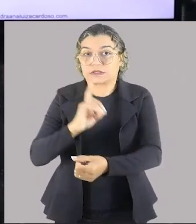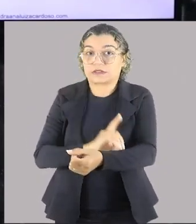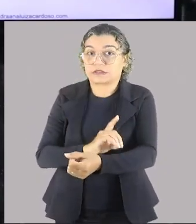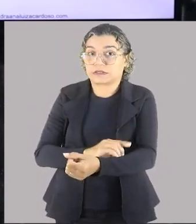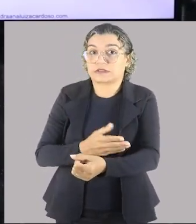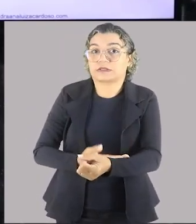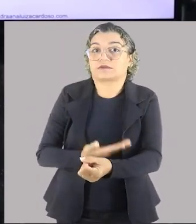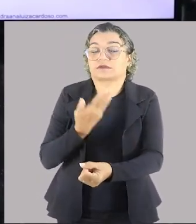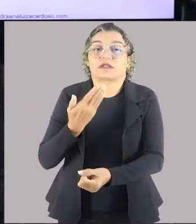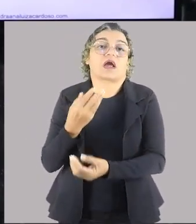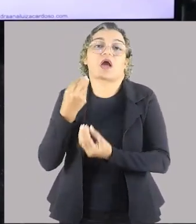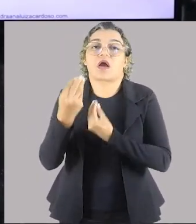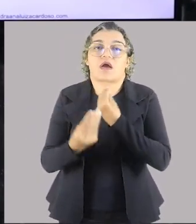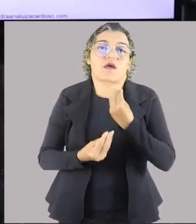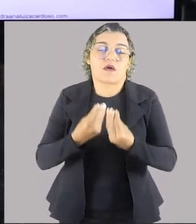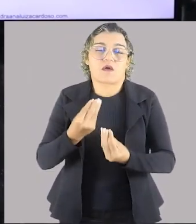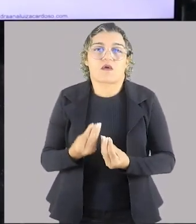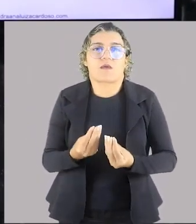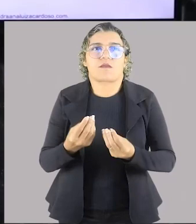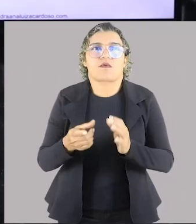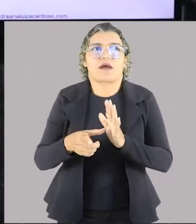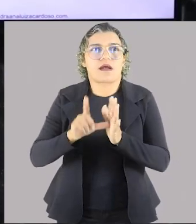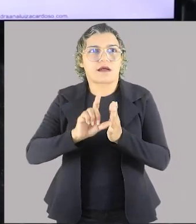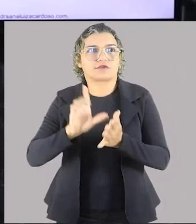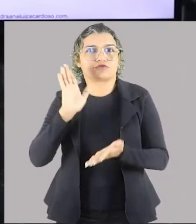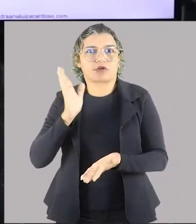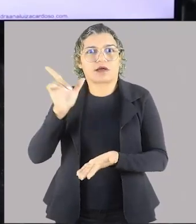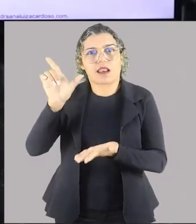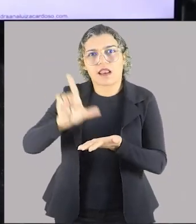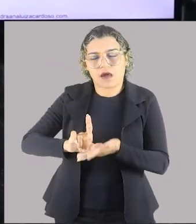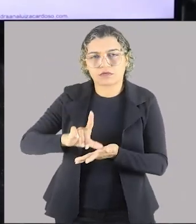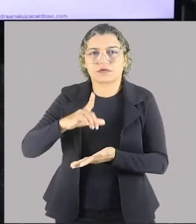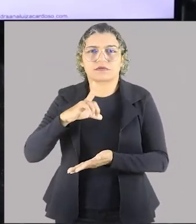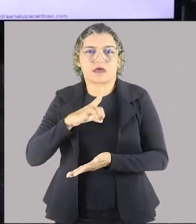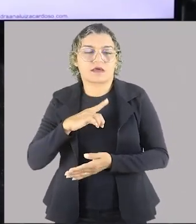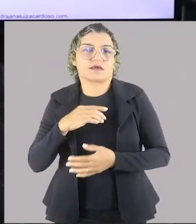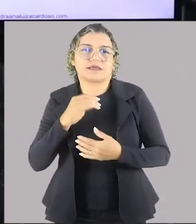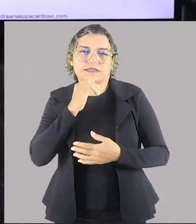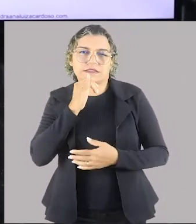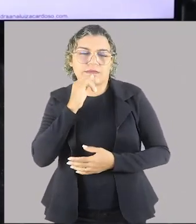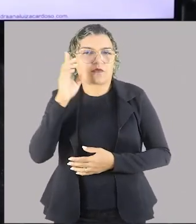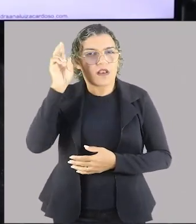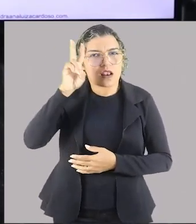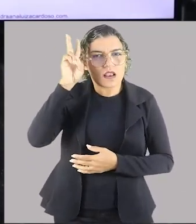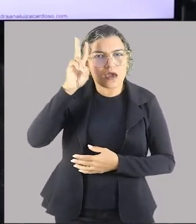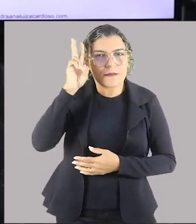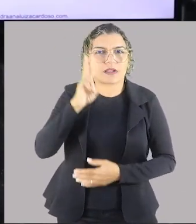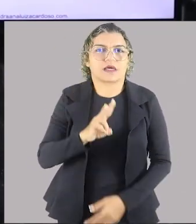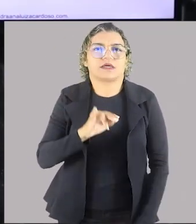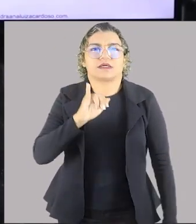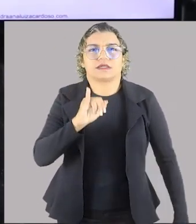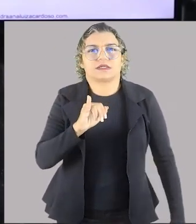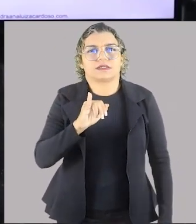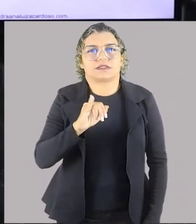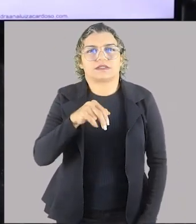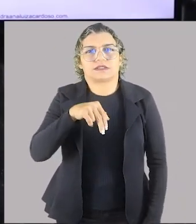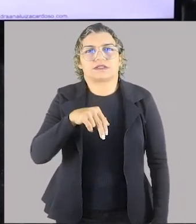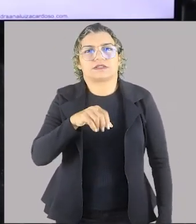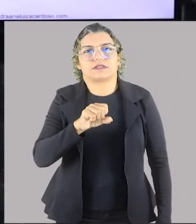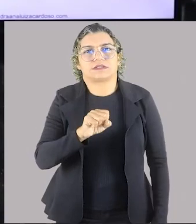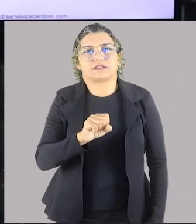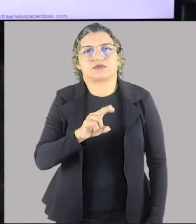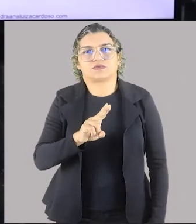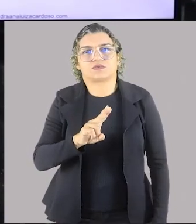alterada ou do indivíduo até que já foi diagnosticado com a diabetes? Então, se lembra lá da insulina que eu falei agora há pouco, né? Ela coloca